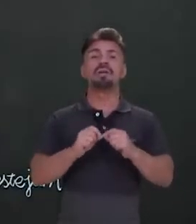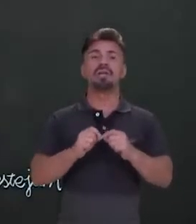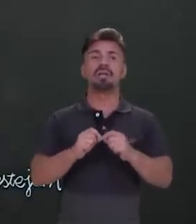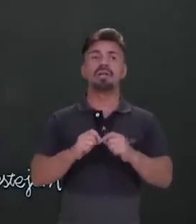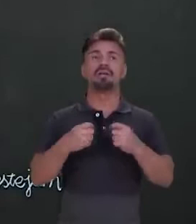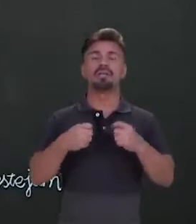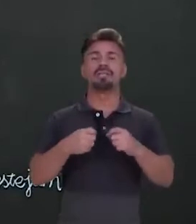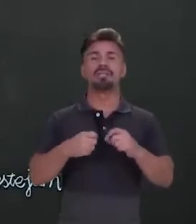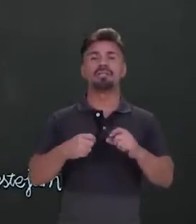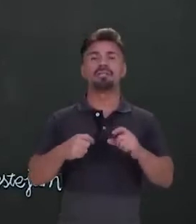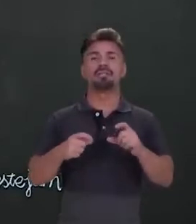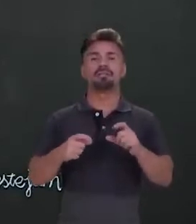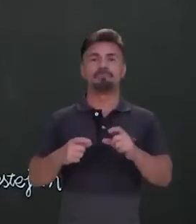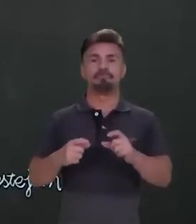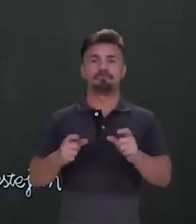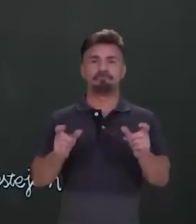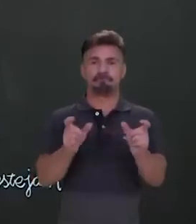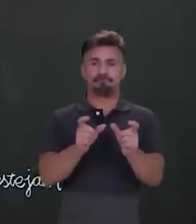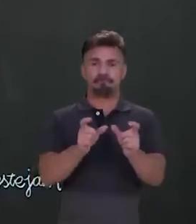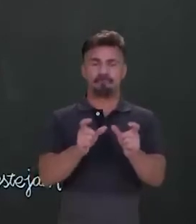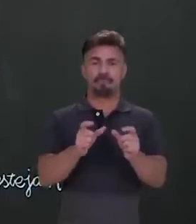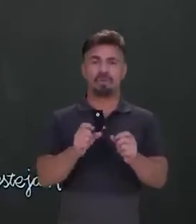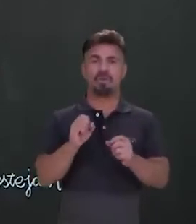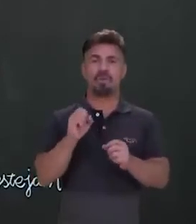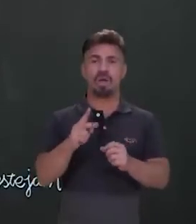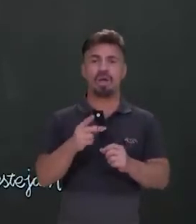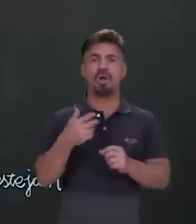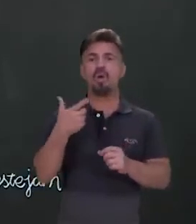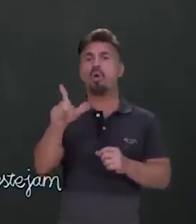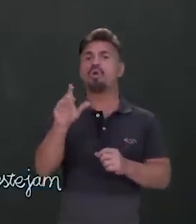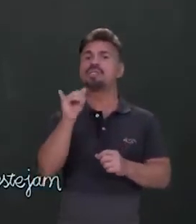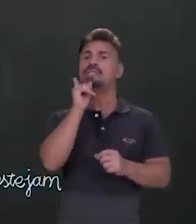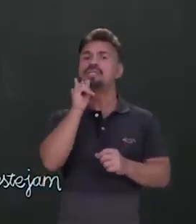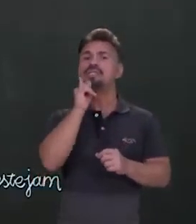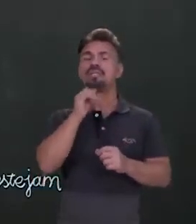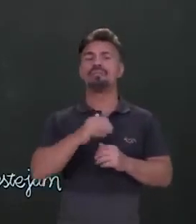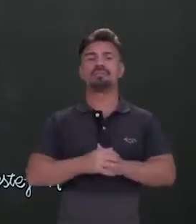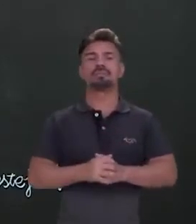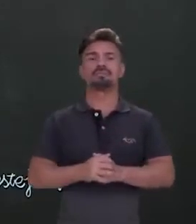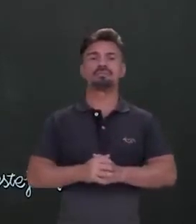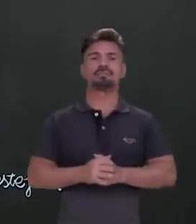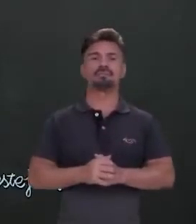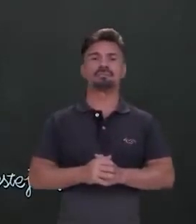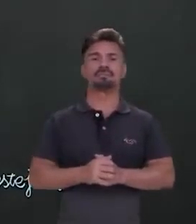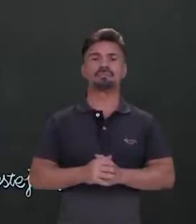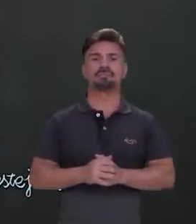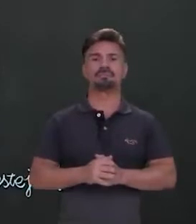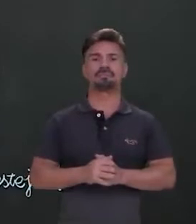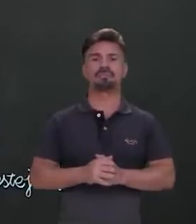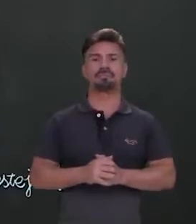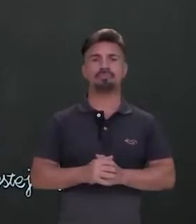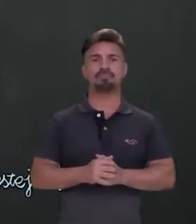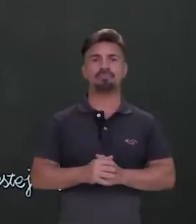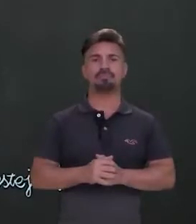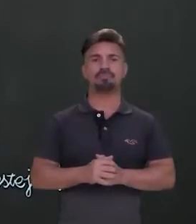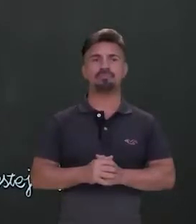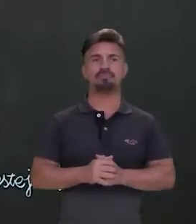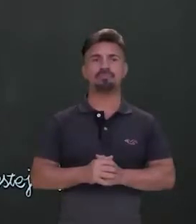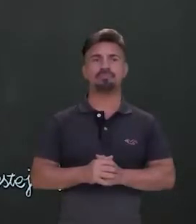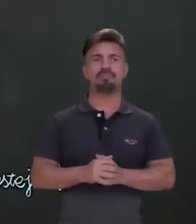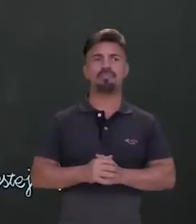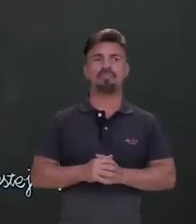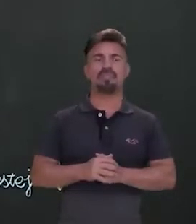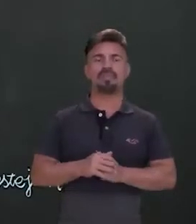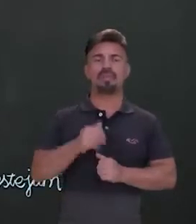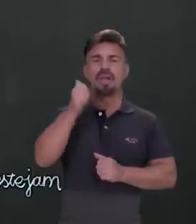de condição, ok? Vamos ver mais exemplos e tentar classificar esses exemplos? Tia